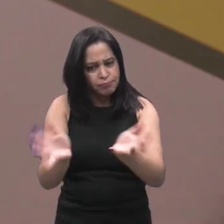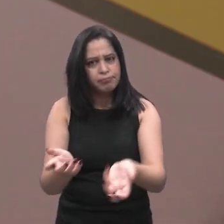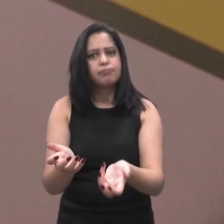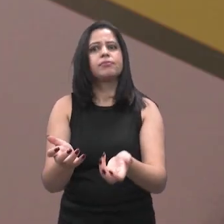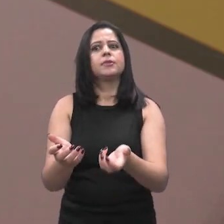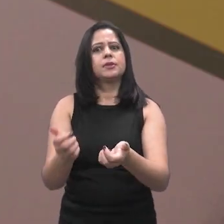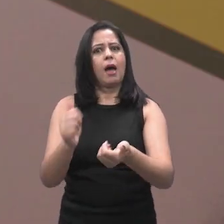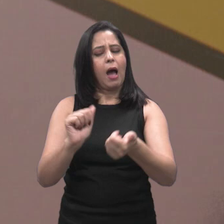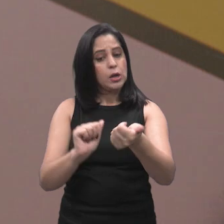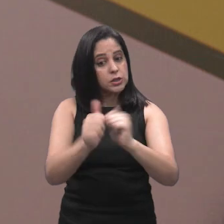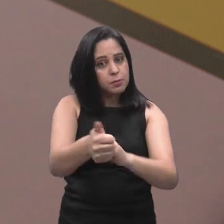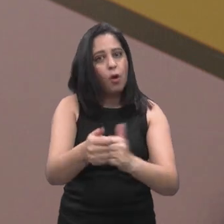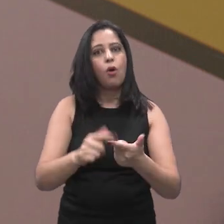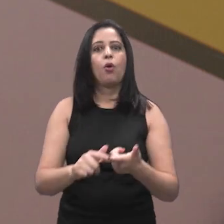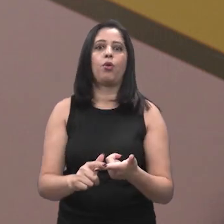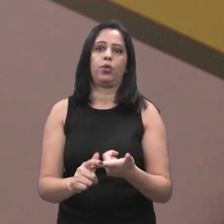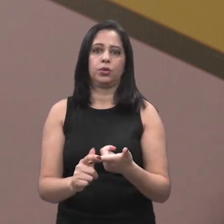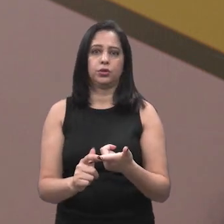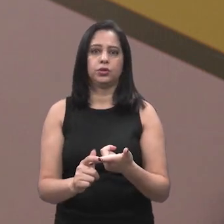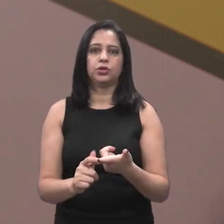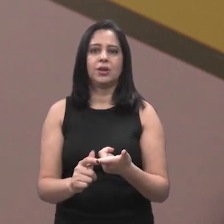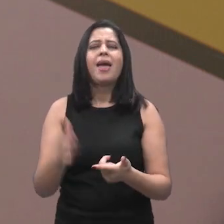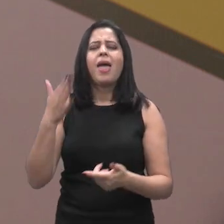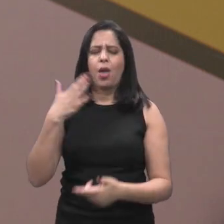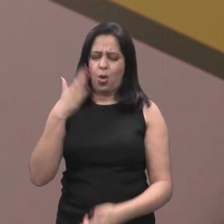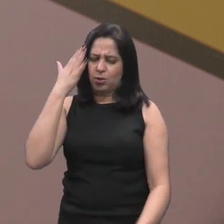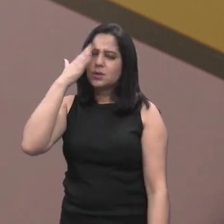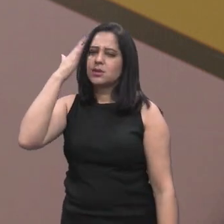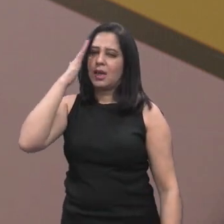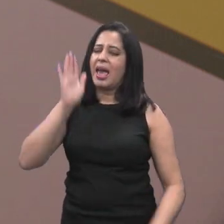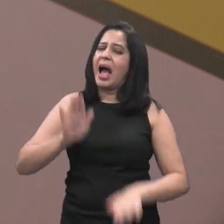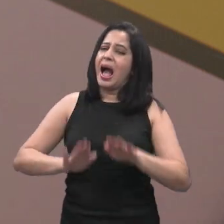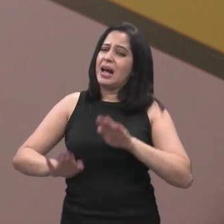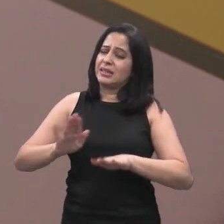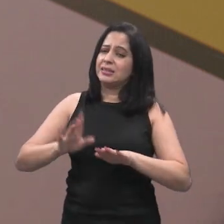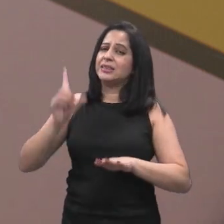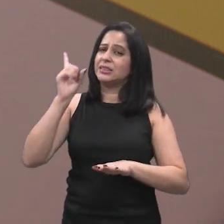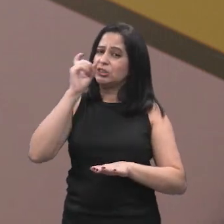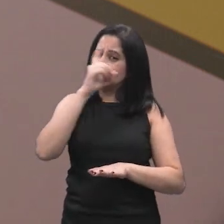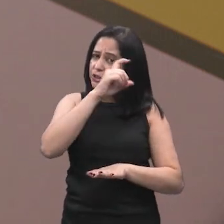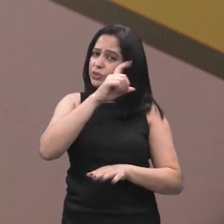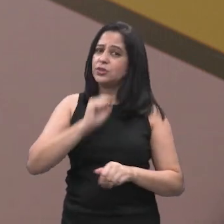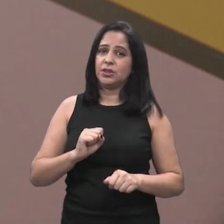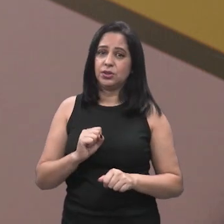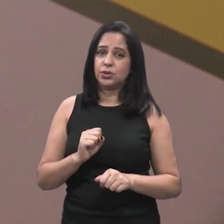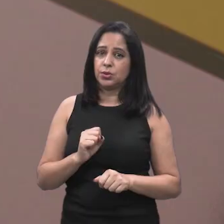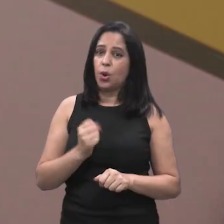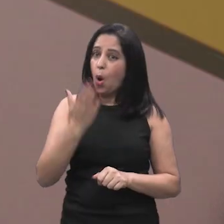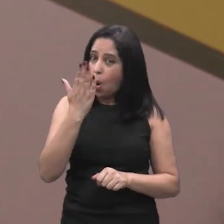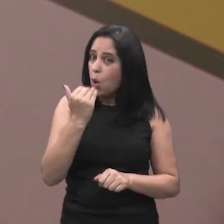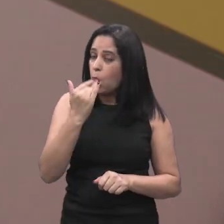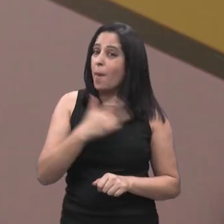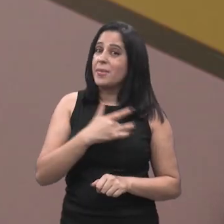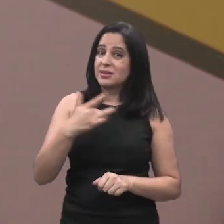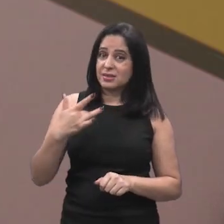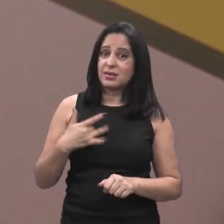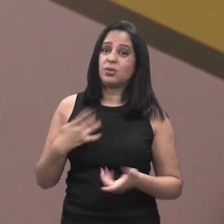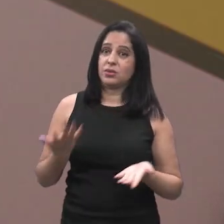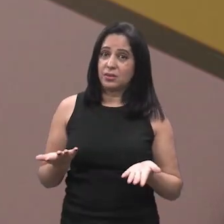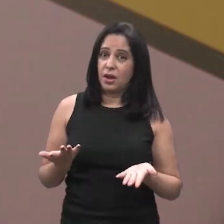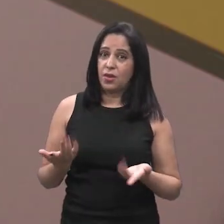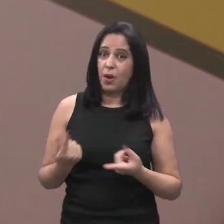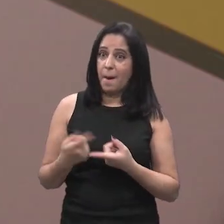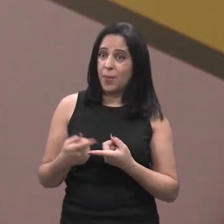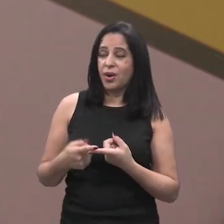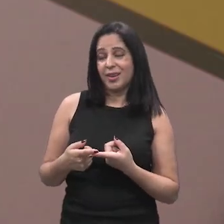é muito difícil se alimentar bem por conta mesmo da questão social, mas às vezes é preferível